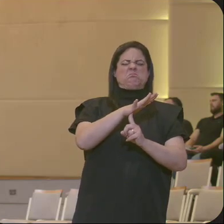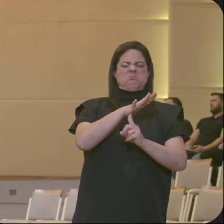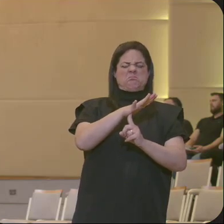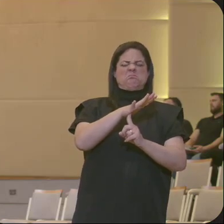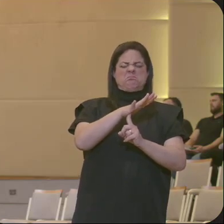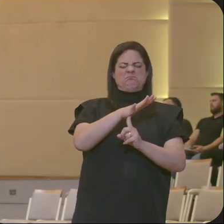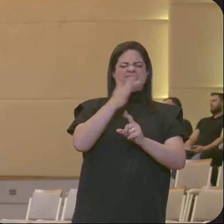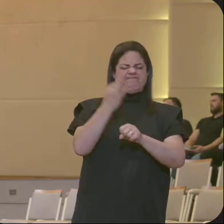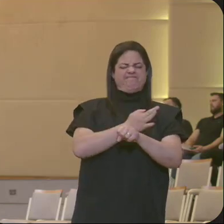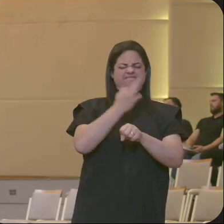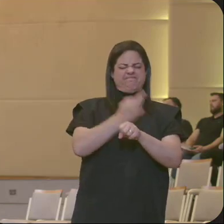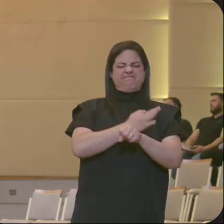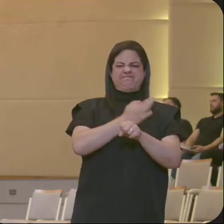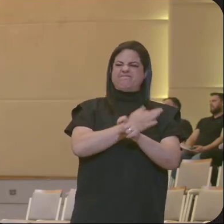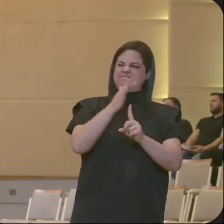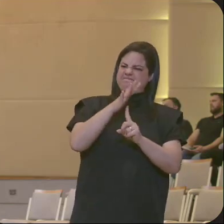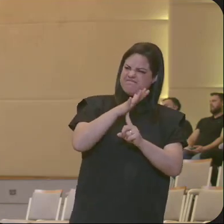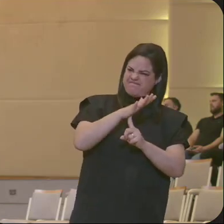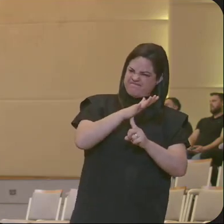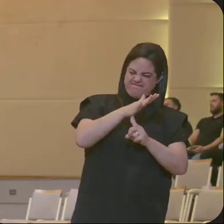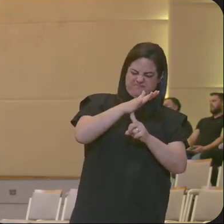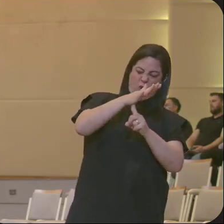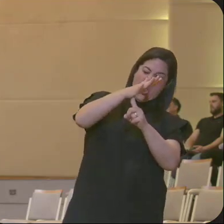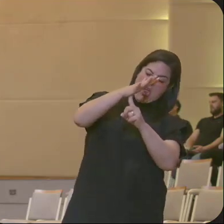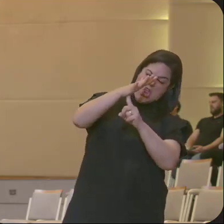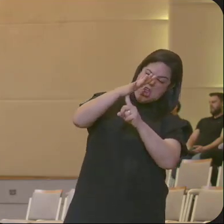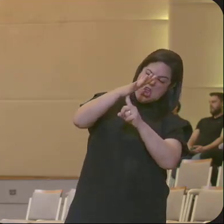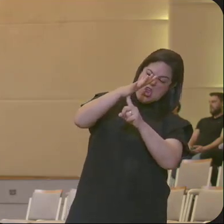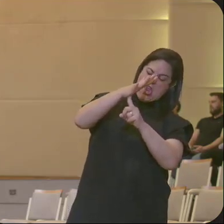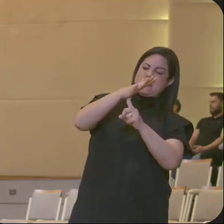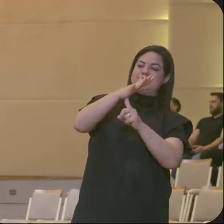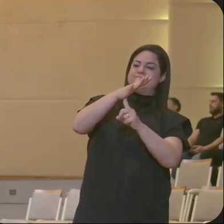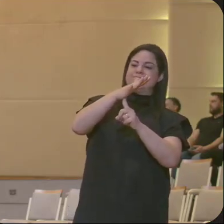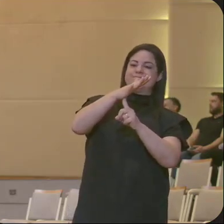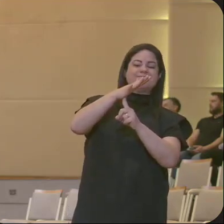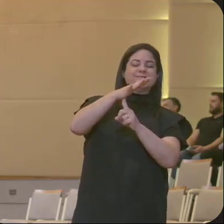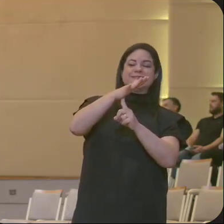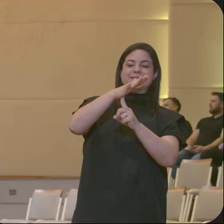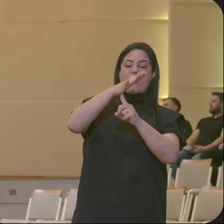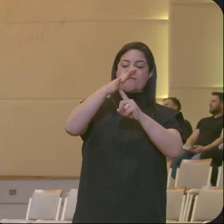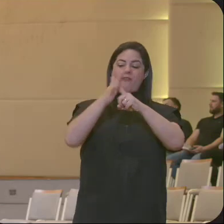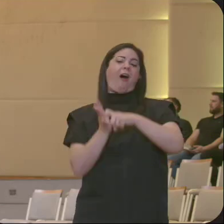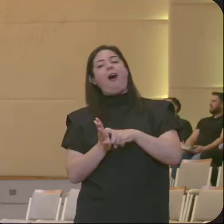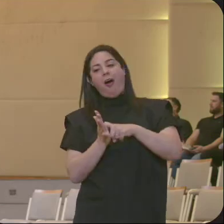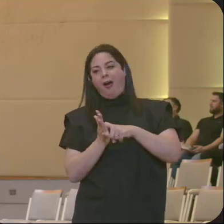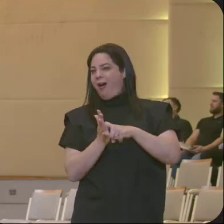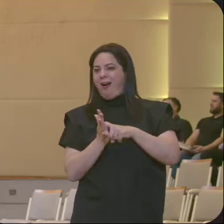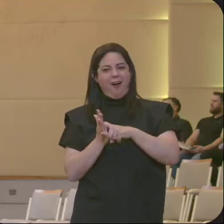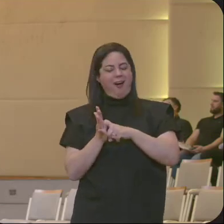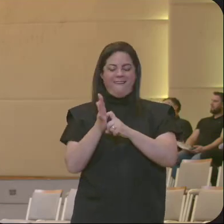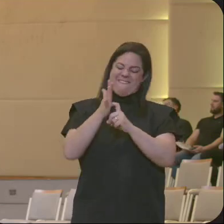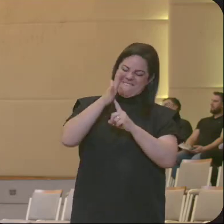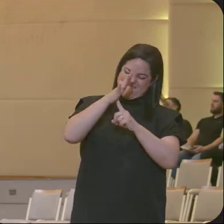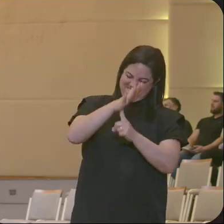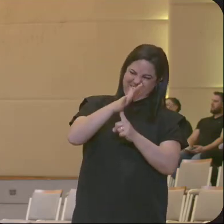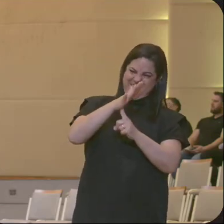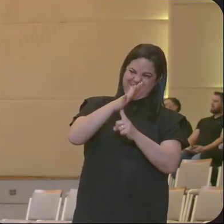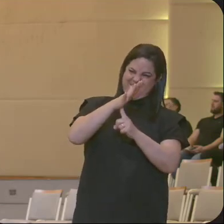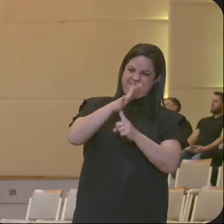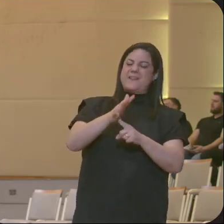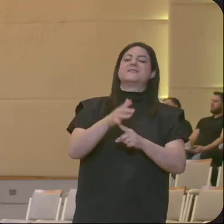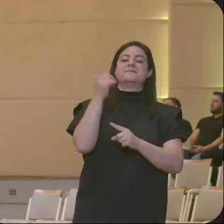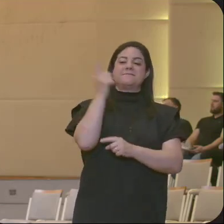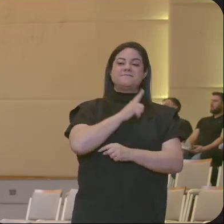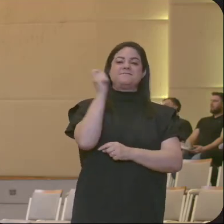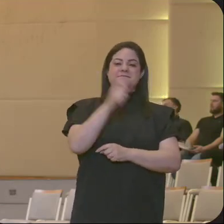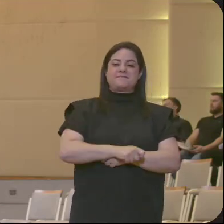capacidade. E quando a gente olha para vários exemplos, como eu dei aqui o do elástico, tem vários exemplos na